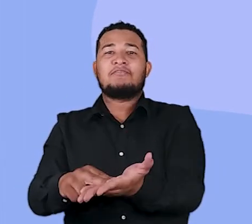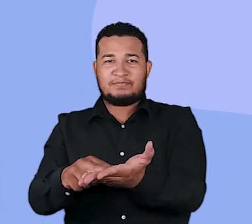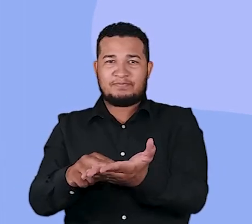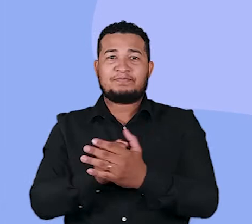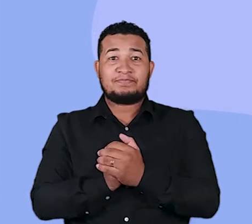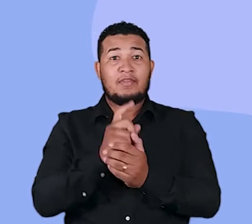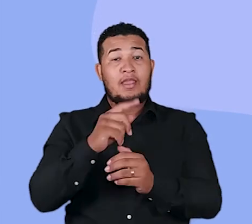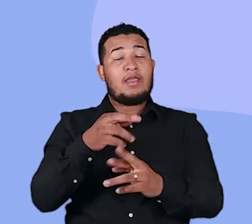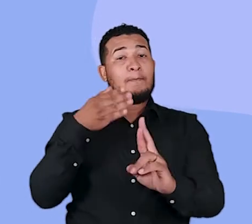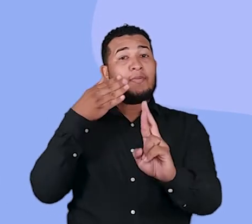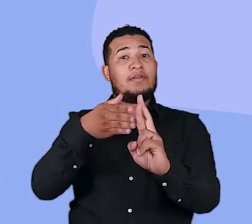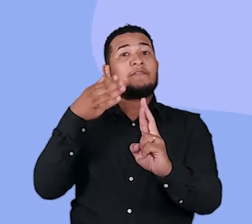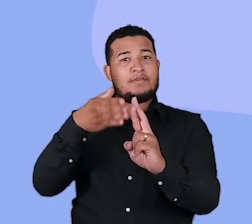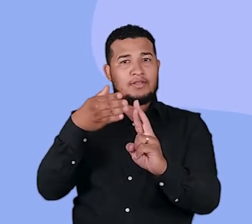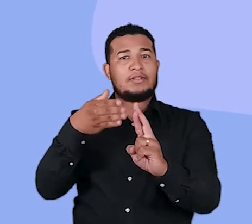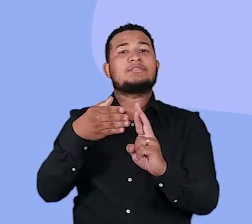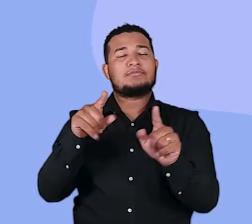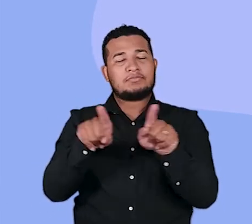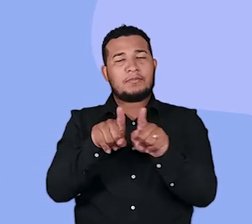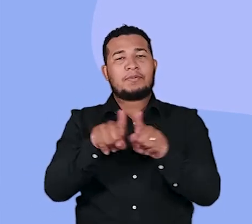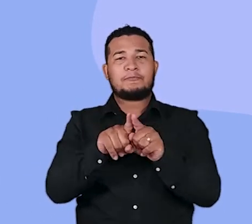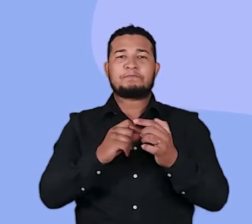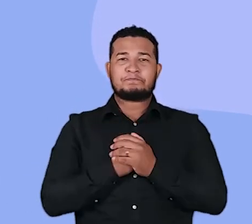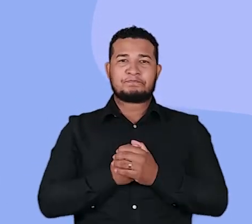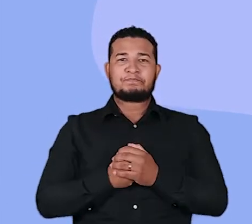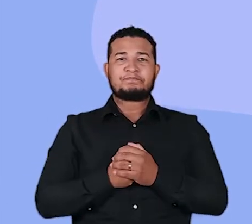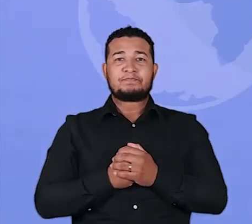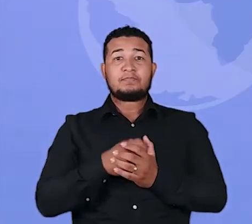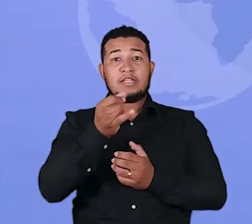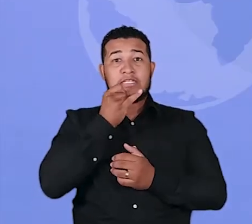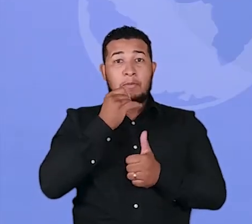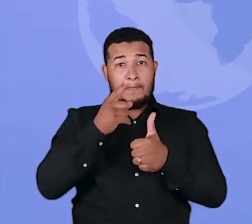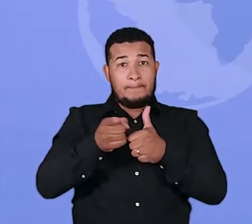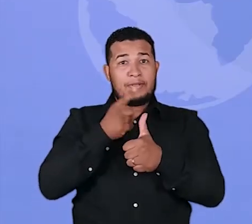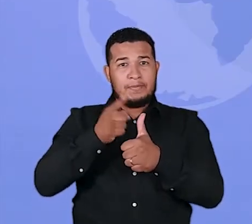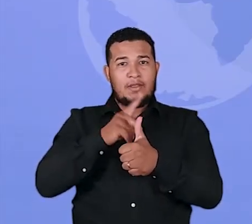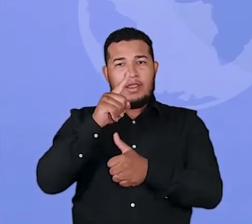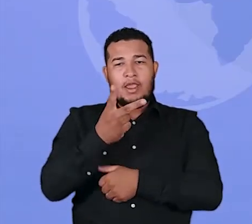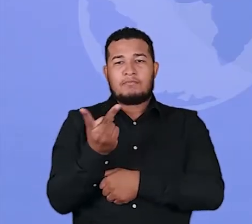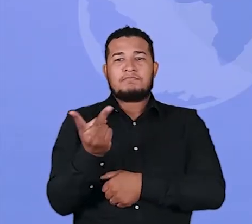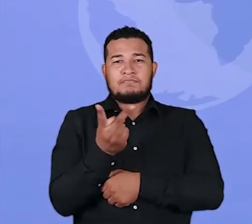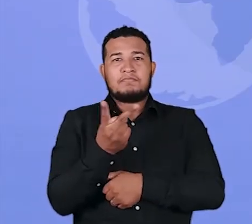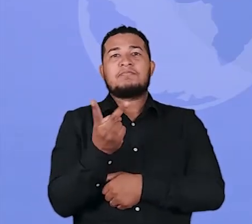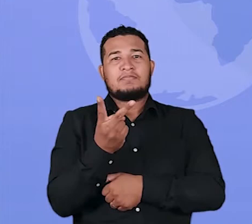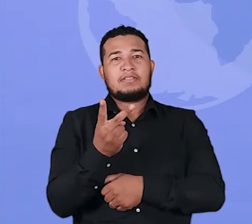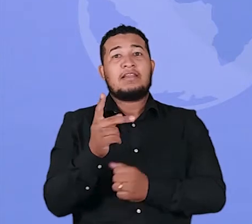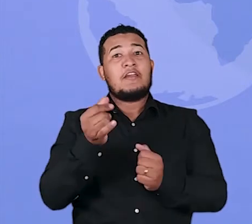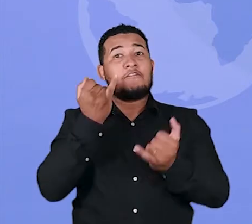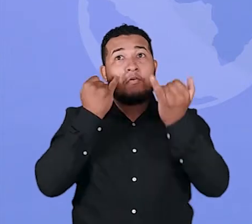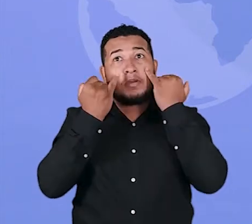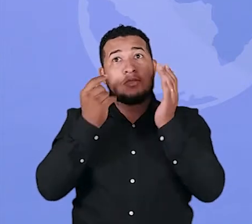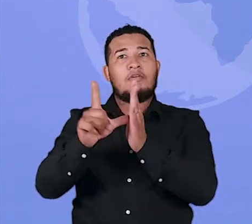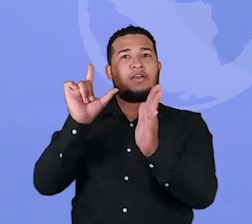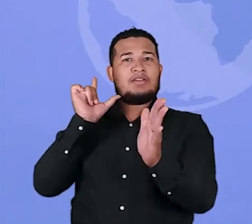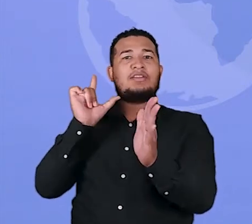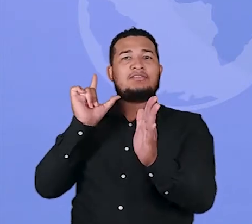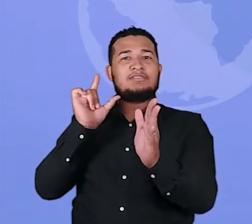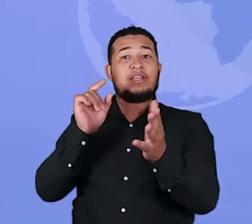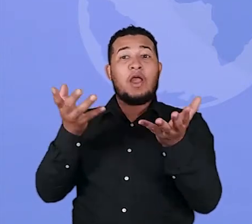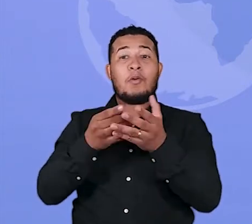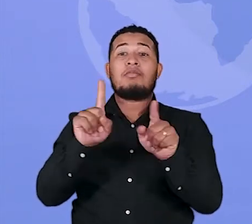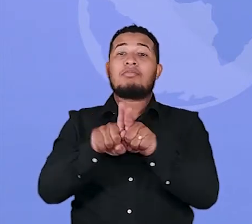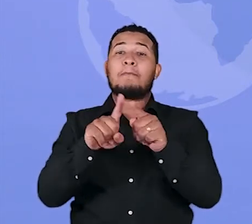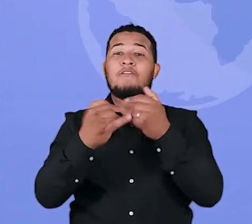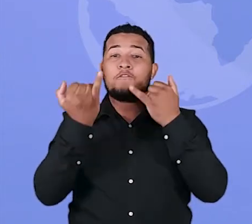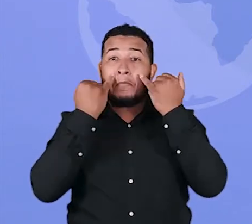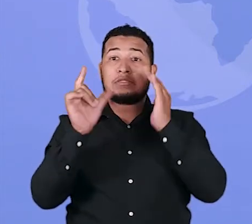uma referência demonstrativa catafórica. O primeiro exemplo foi de uma anáfora e o segundo exemplo foi de catáfora.